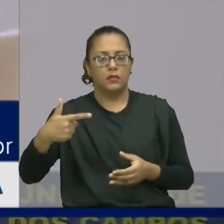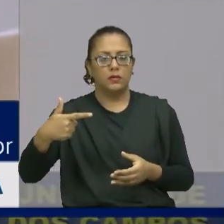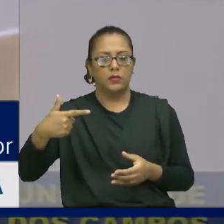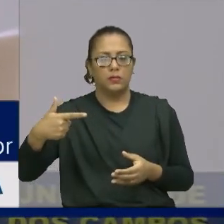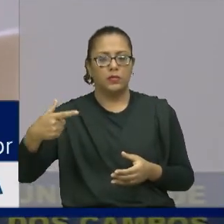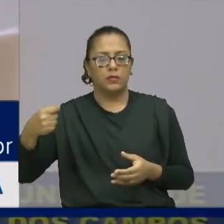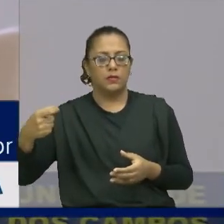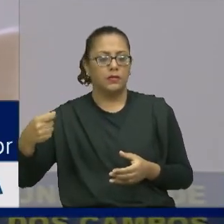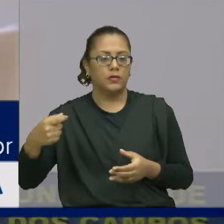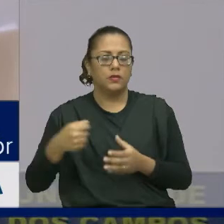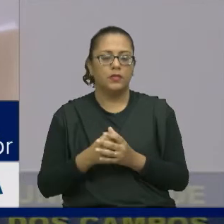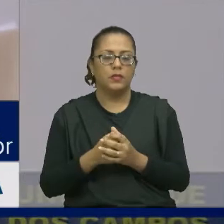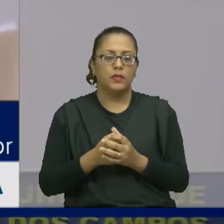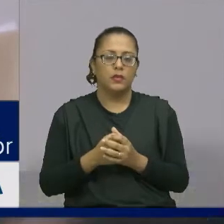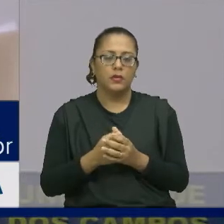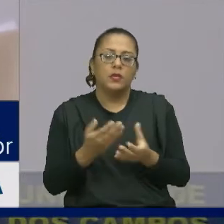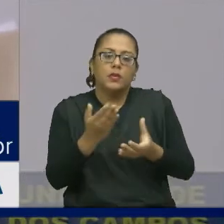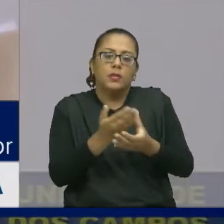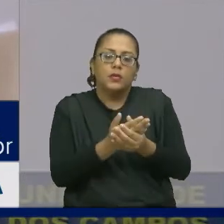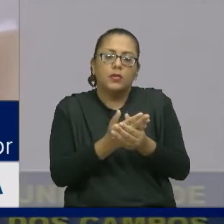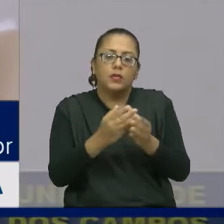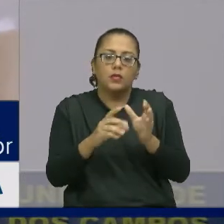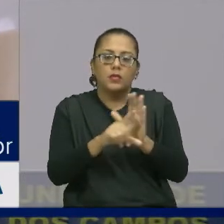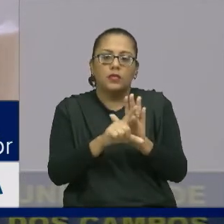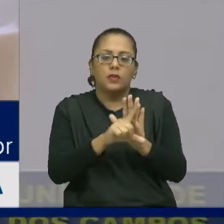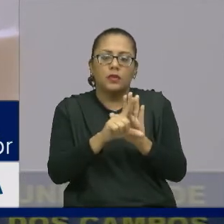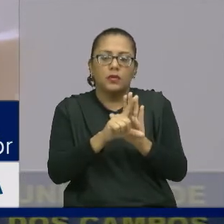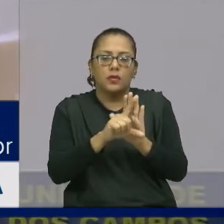7552-2020. Projeto de lei